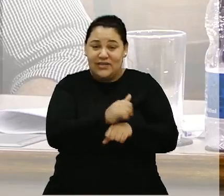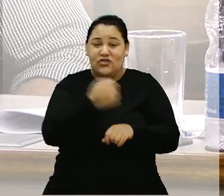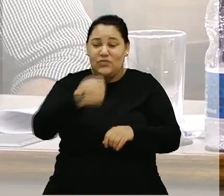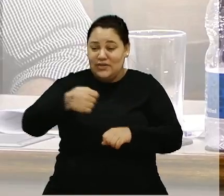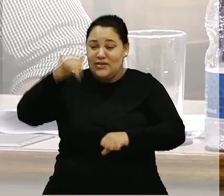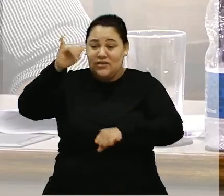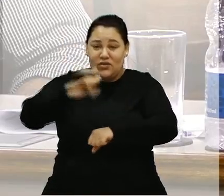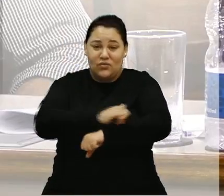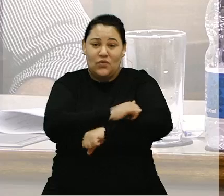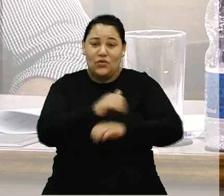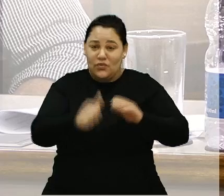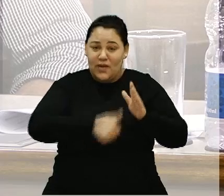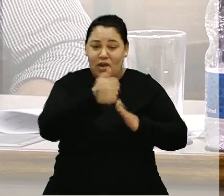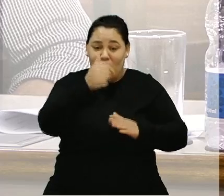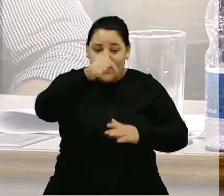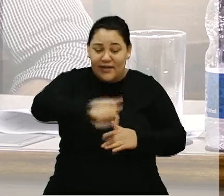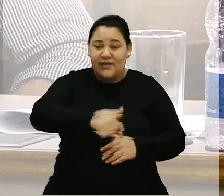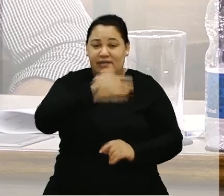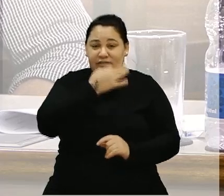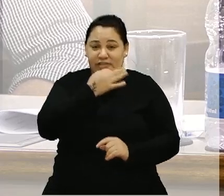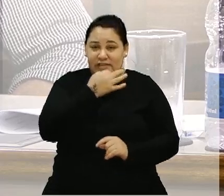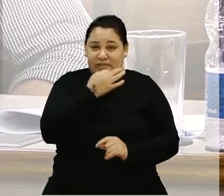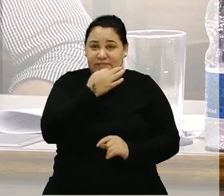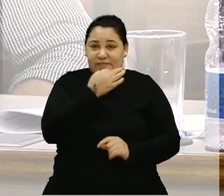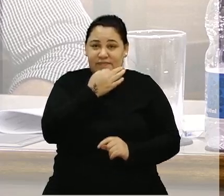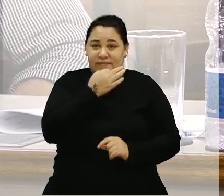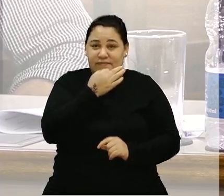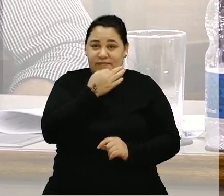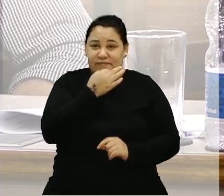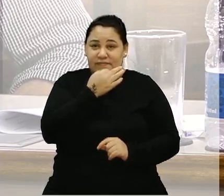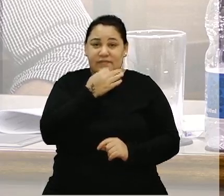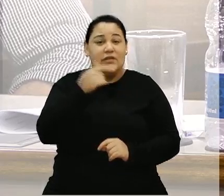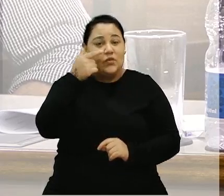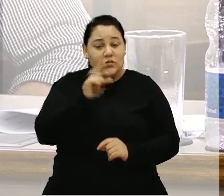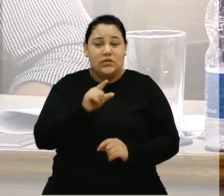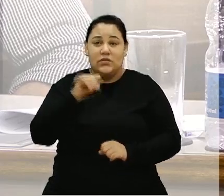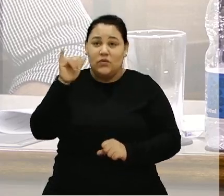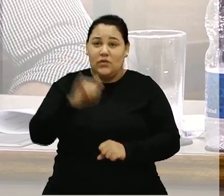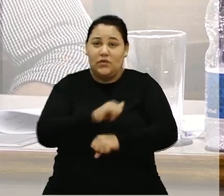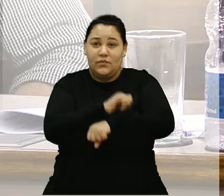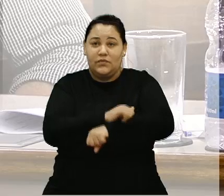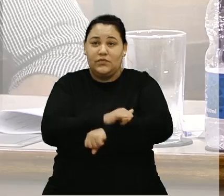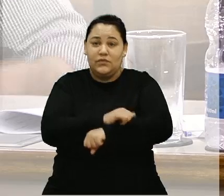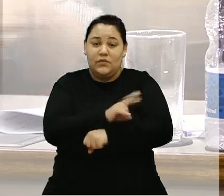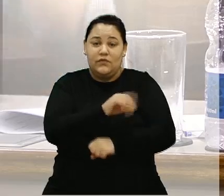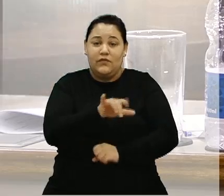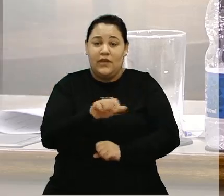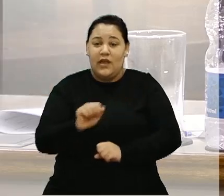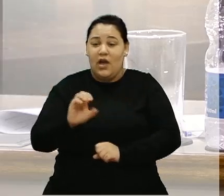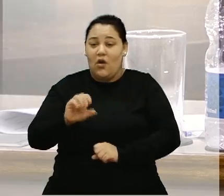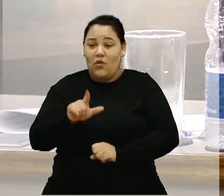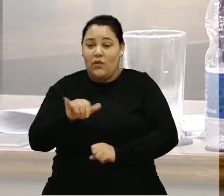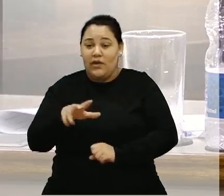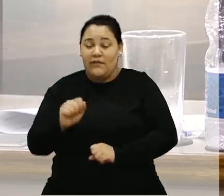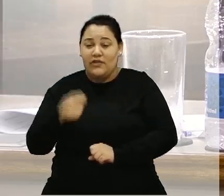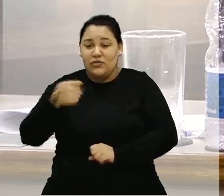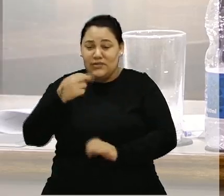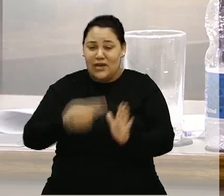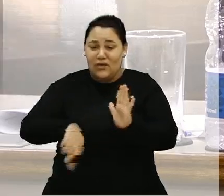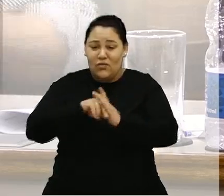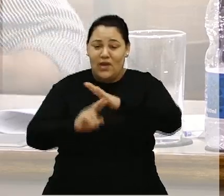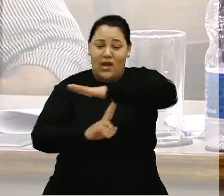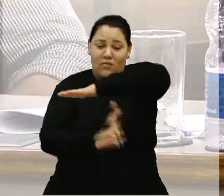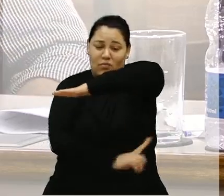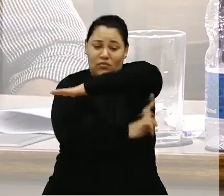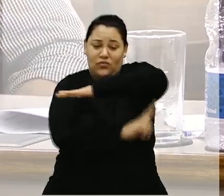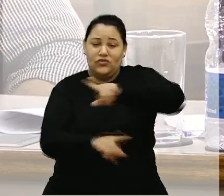aeroporto melhor aqui, o atual, e conseguir o aeroporto de Vila Oliva. Nós precisamos recuperar as pontes, nós precisamos